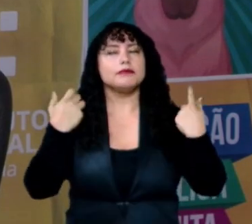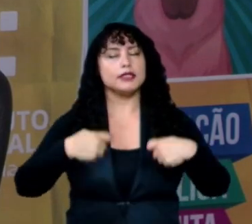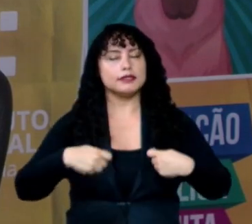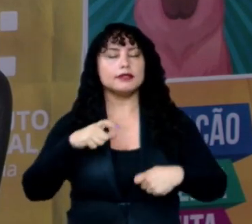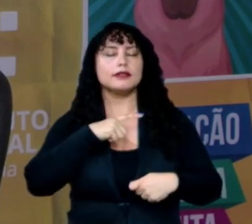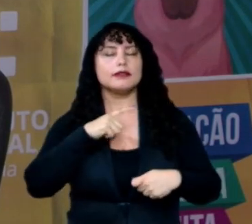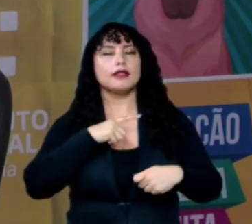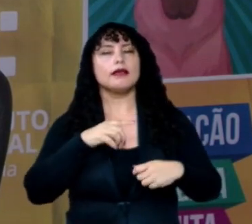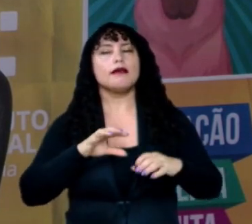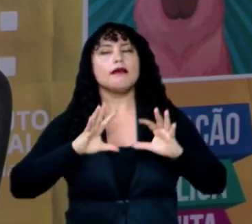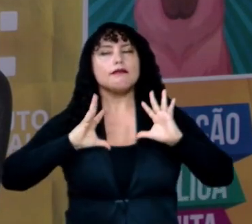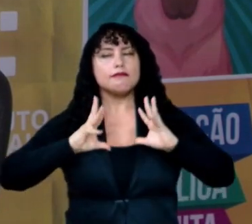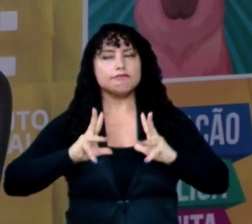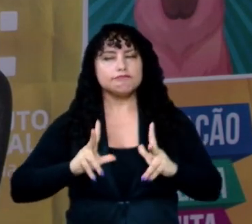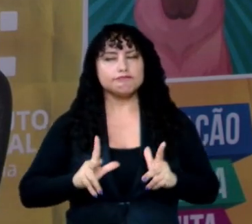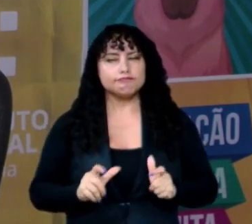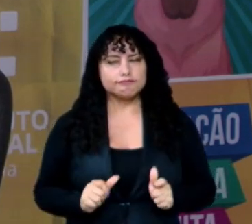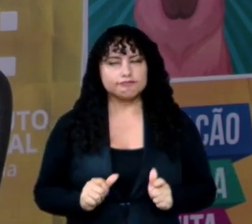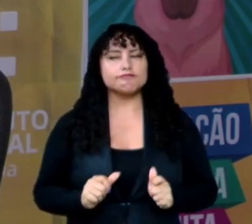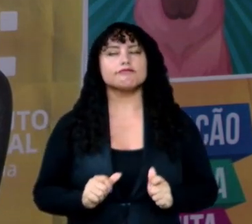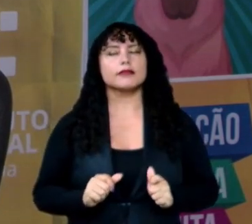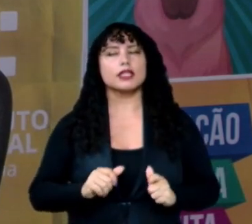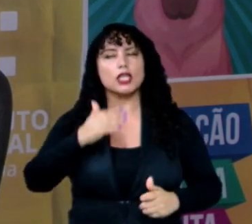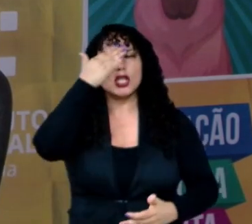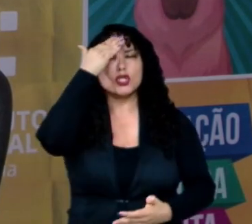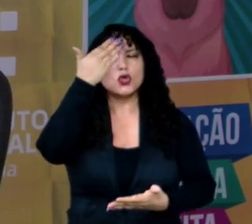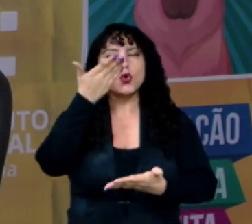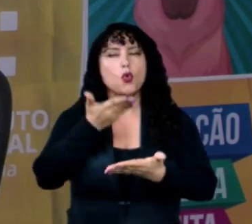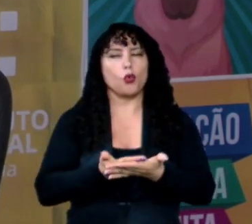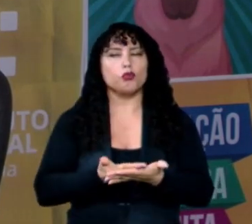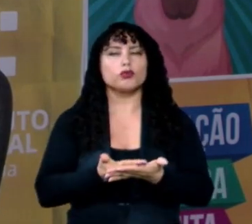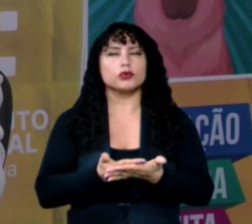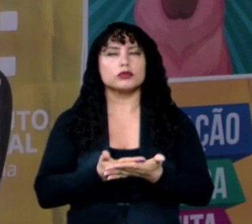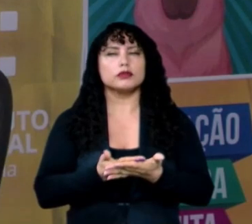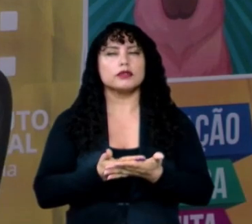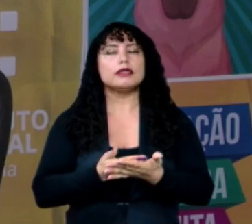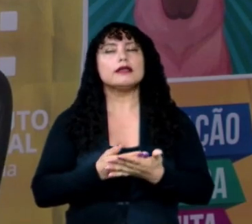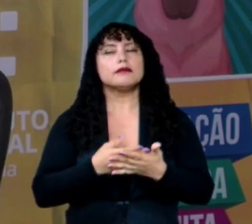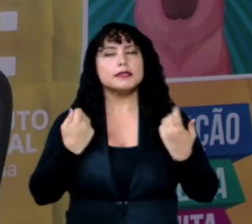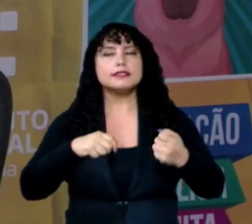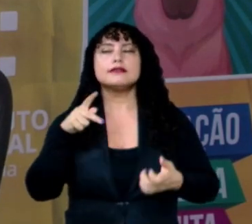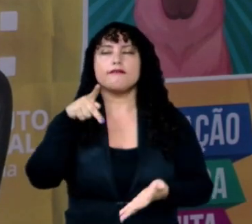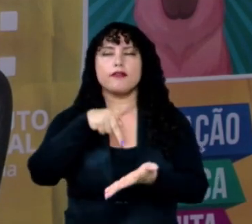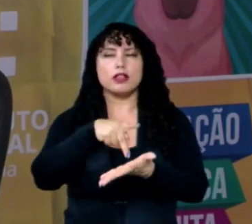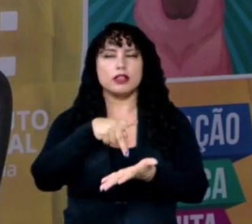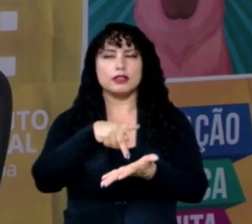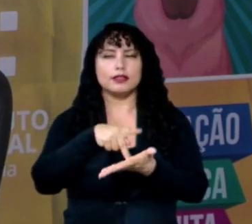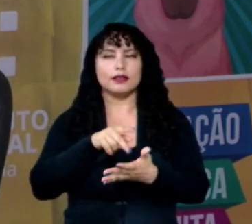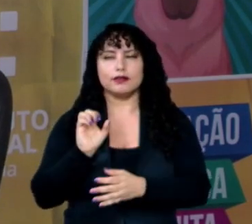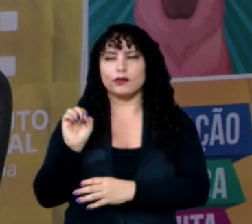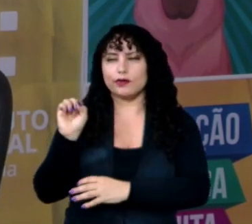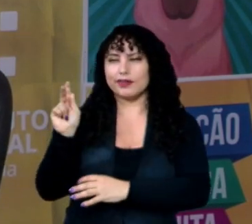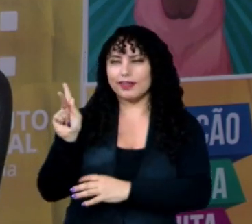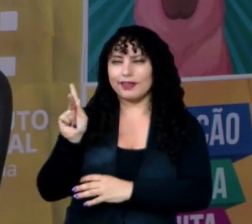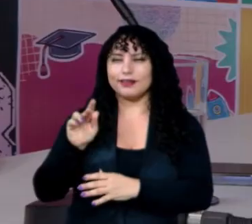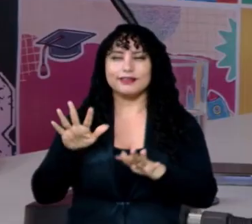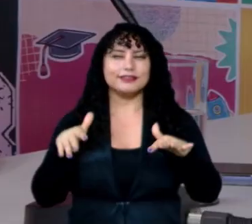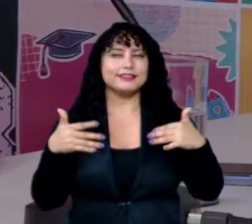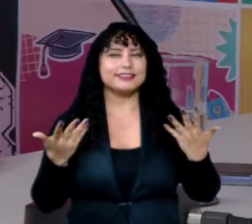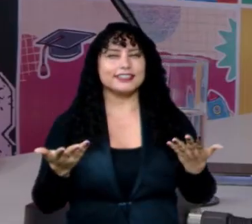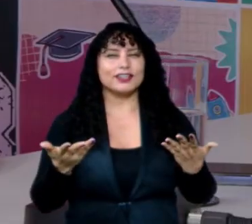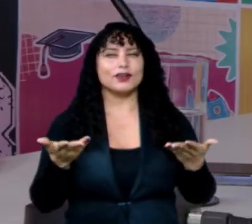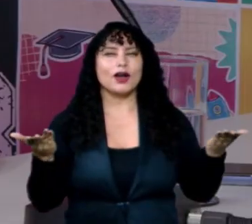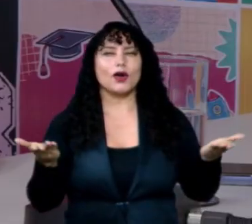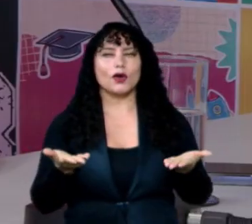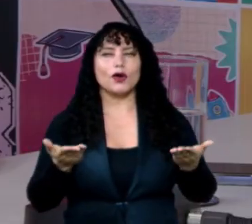tenha integridade, ou seja, que seja confiável, né? Então, que seja verdadeira. Ok. Então, e aí